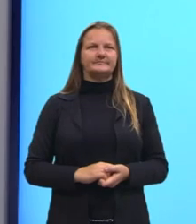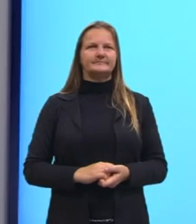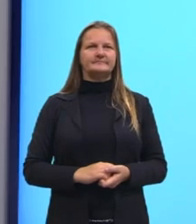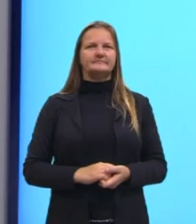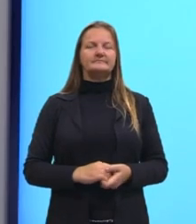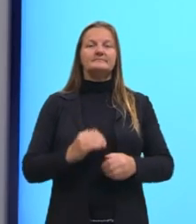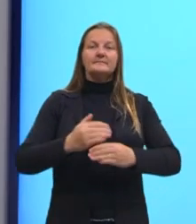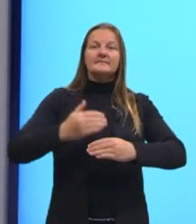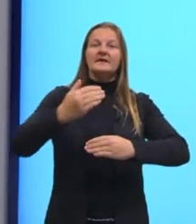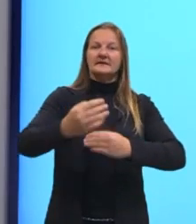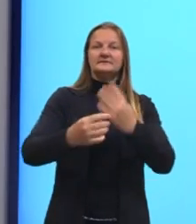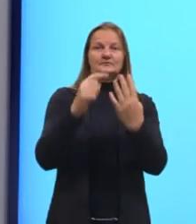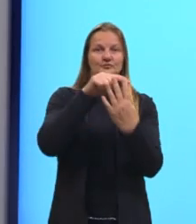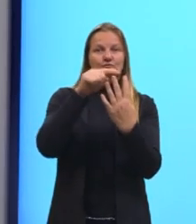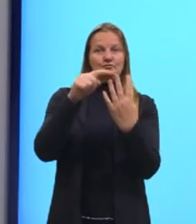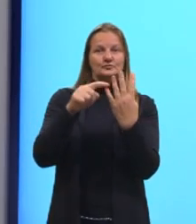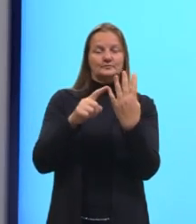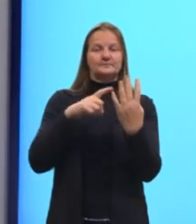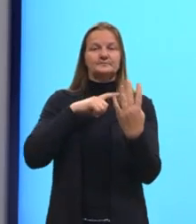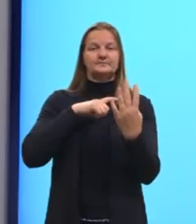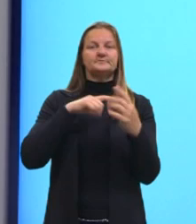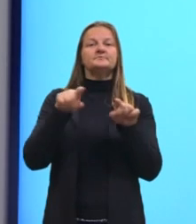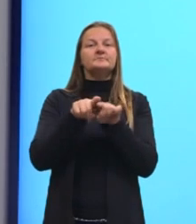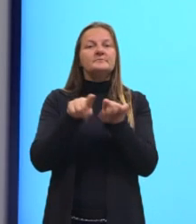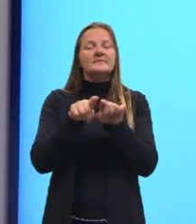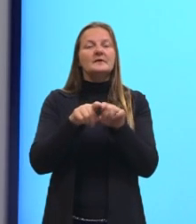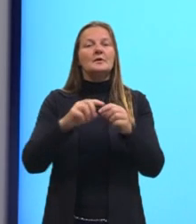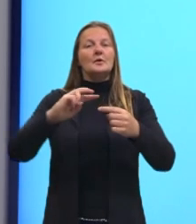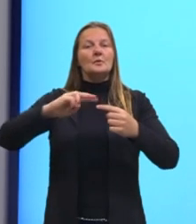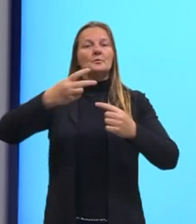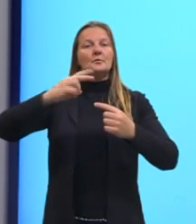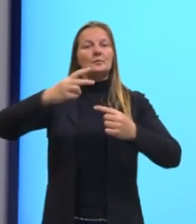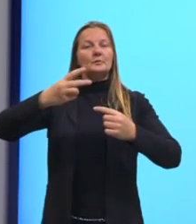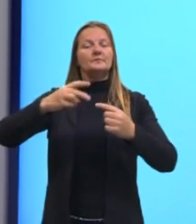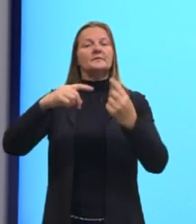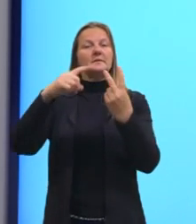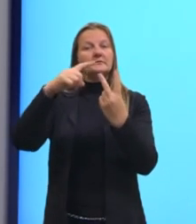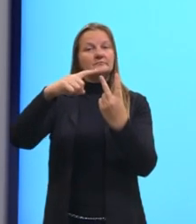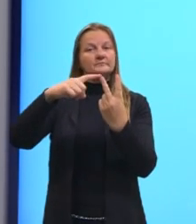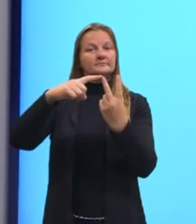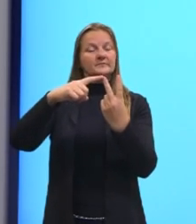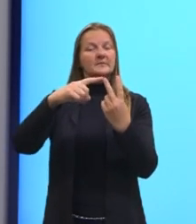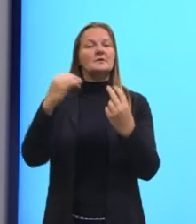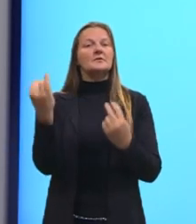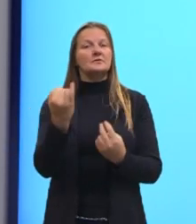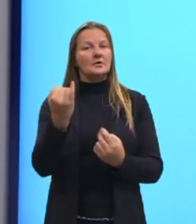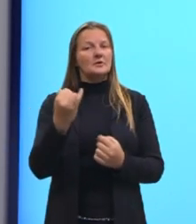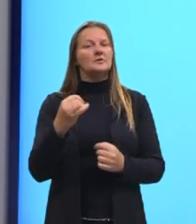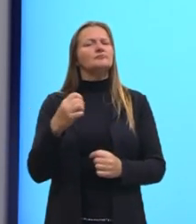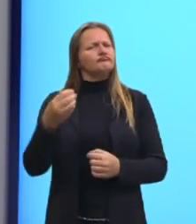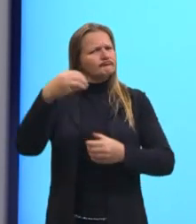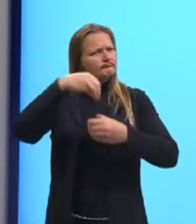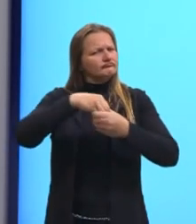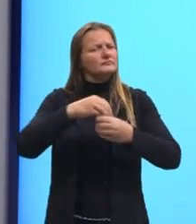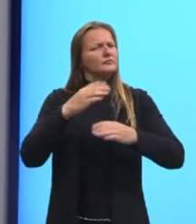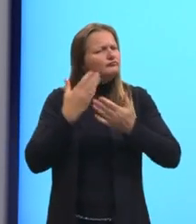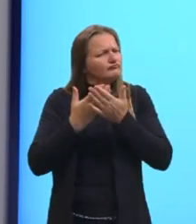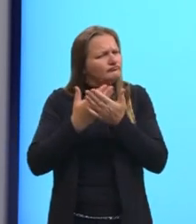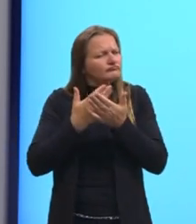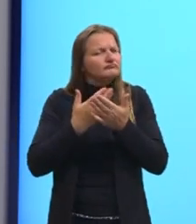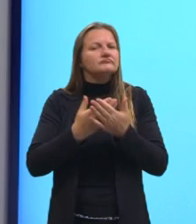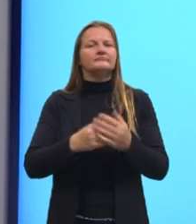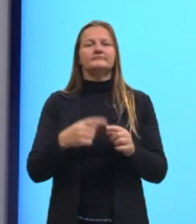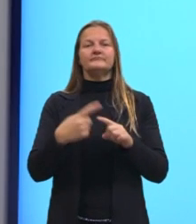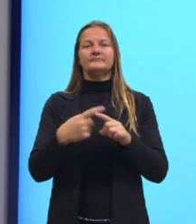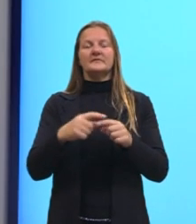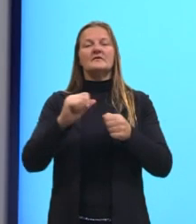e além dessas operações básicas a potenciação e radiciação são essenciais em nossos estudos